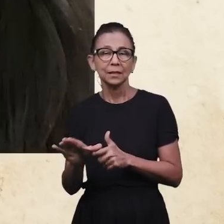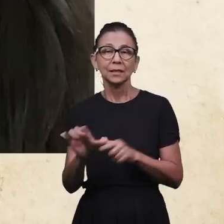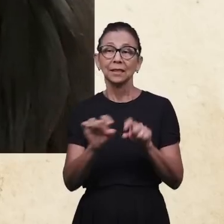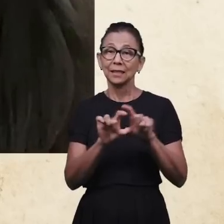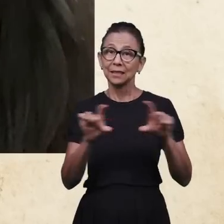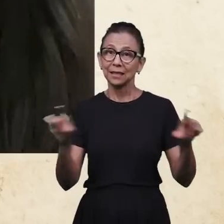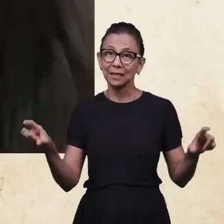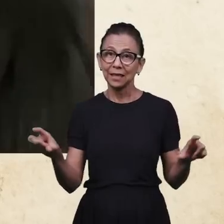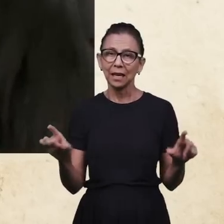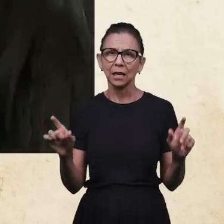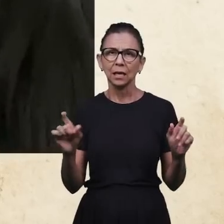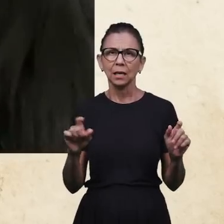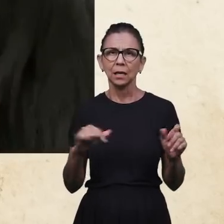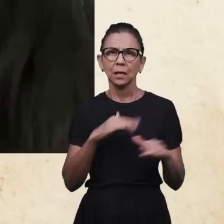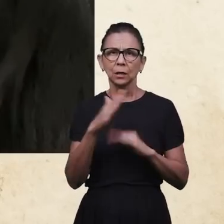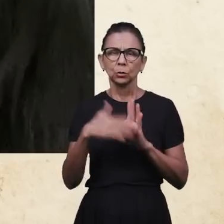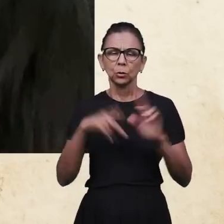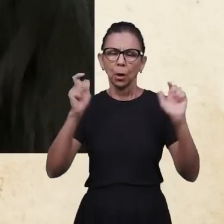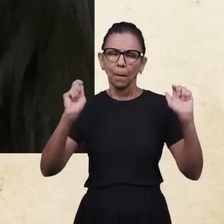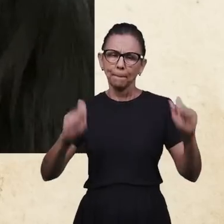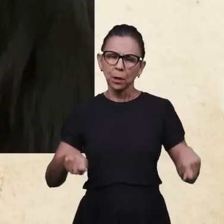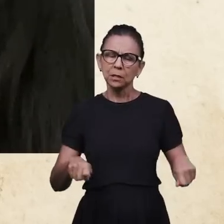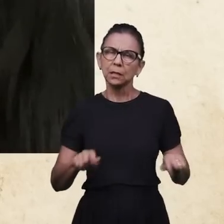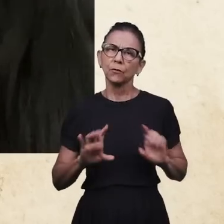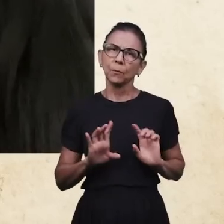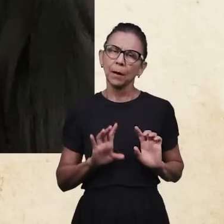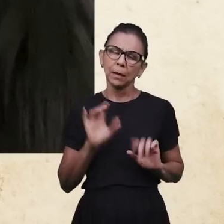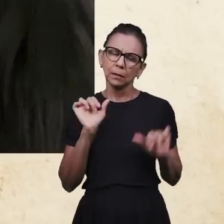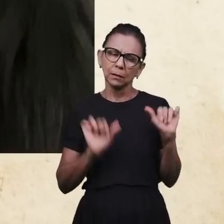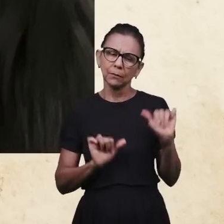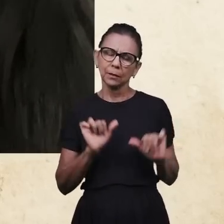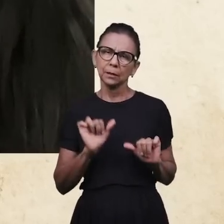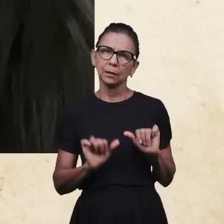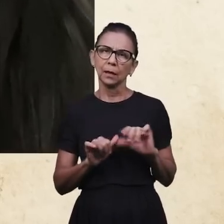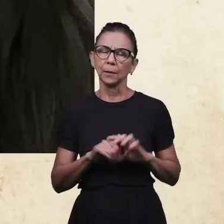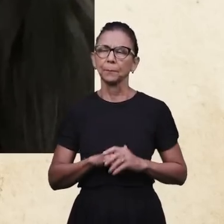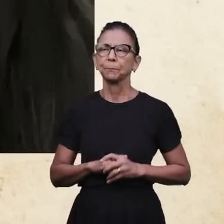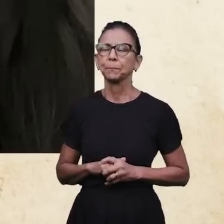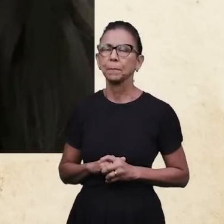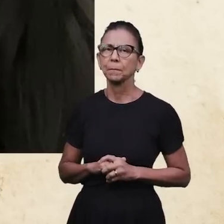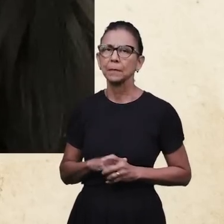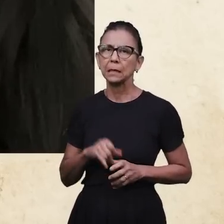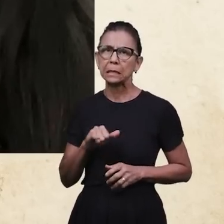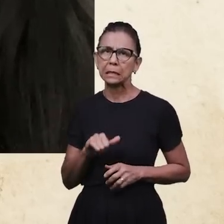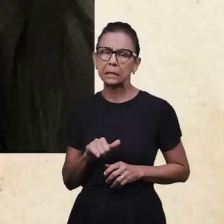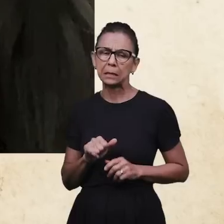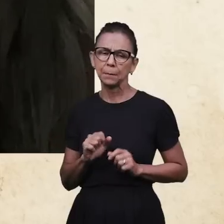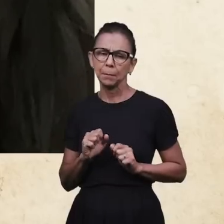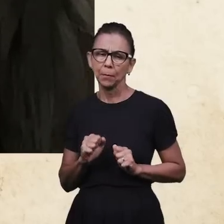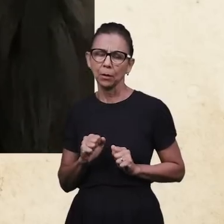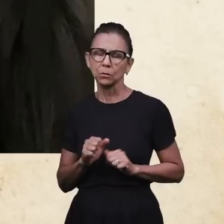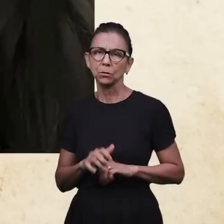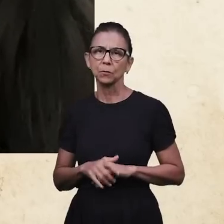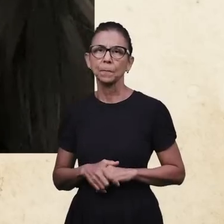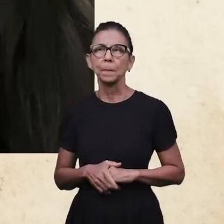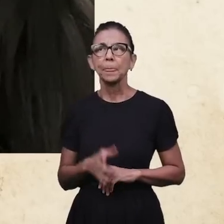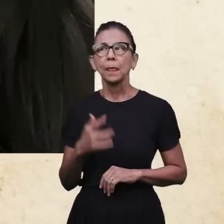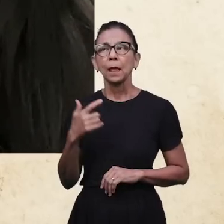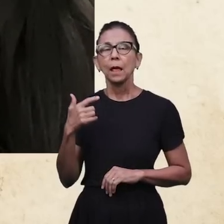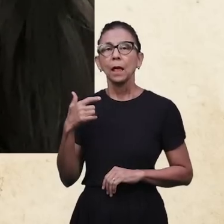coisas me são lícitas, mas nem tudo me convém. Eu marquei de me encontrar com uma pessoa, recentemente,